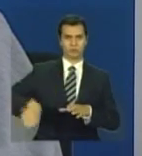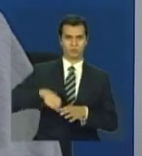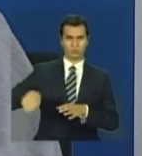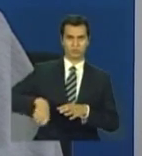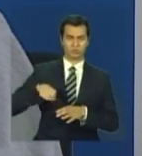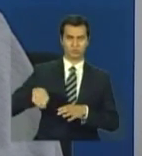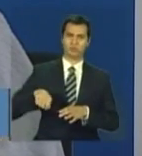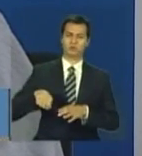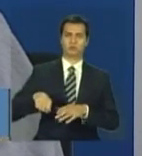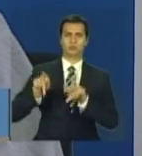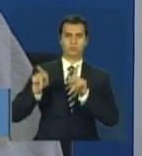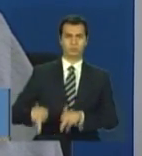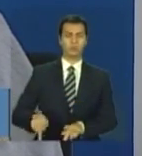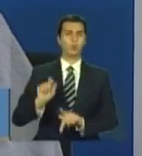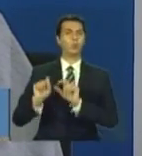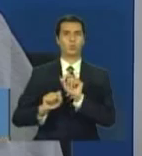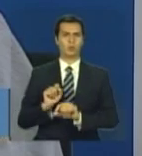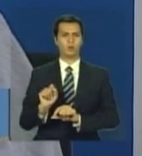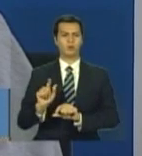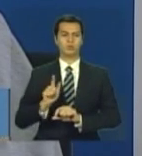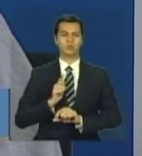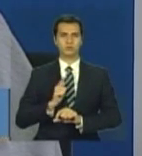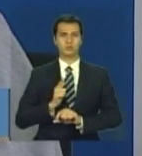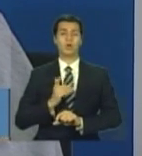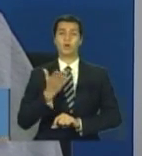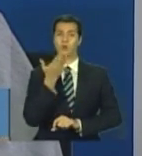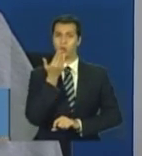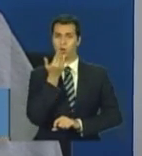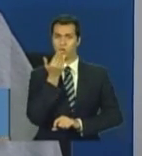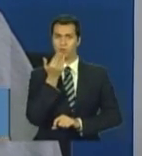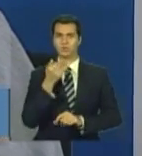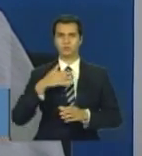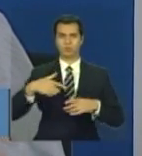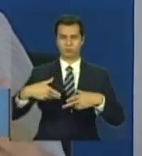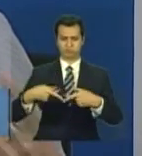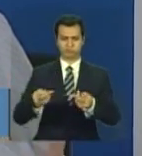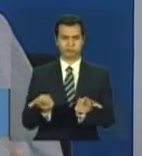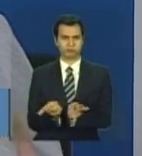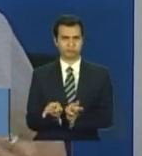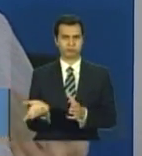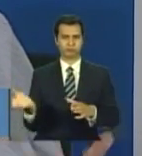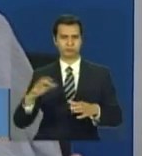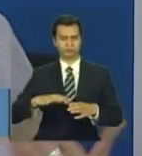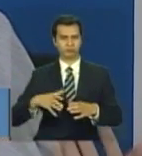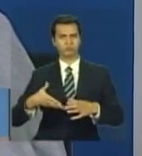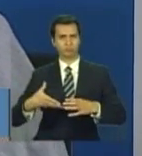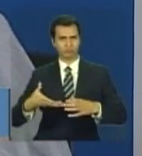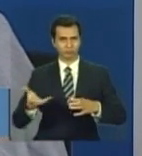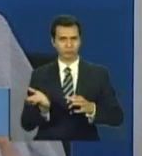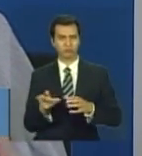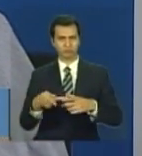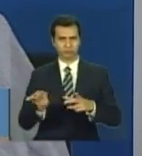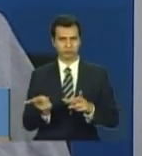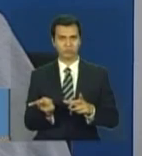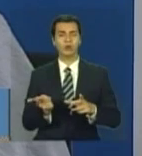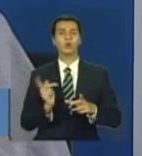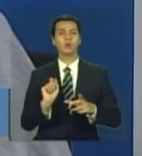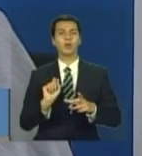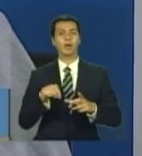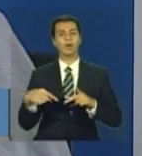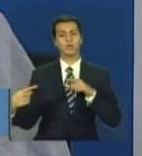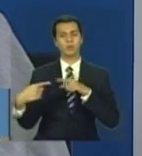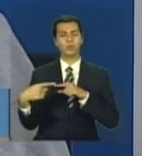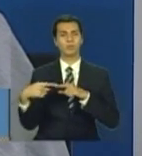que ofertam refeições balanceadas, né, equilibradas, oriundas, com alimentos oriundos da produção